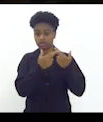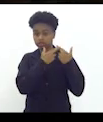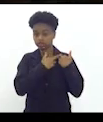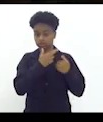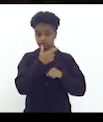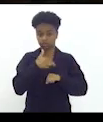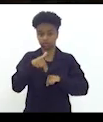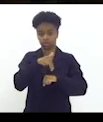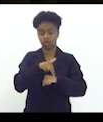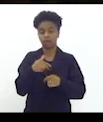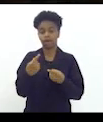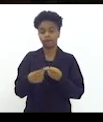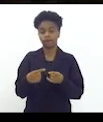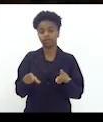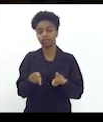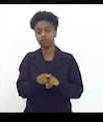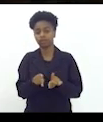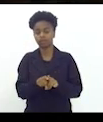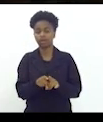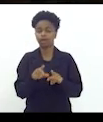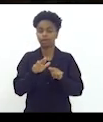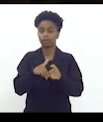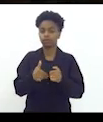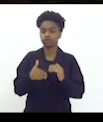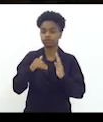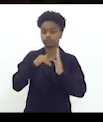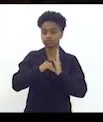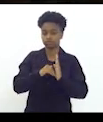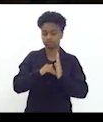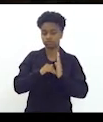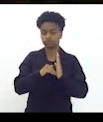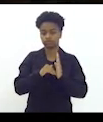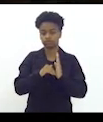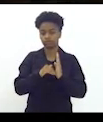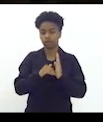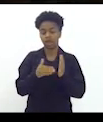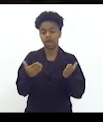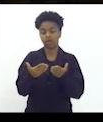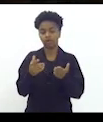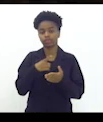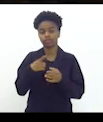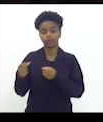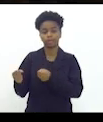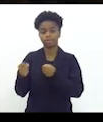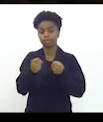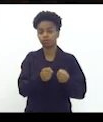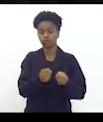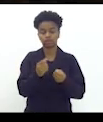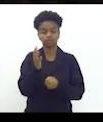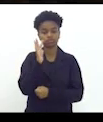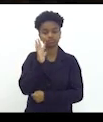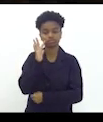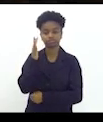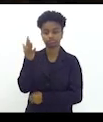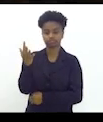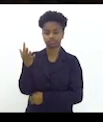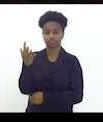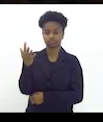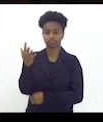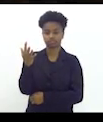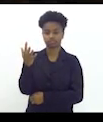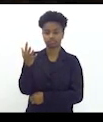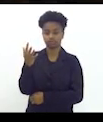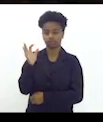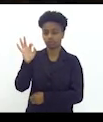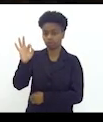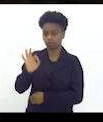também, através do Senado Federal, passa a ter o poder de definir a